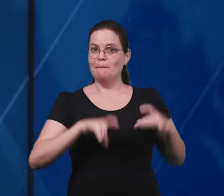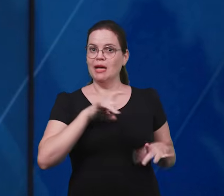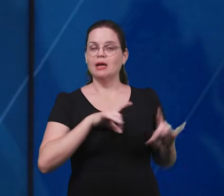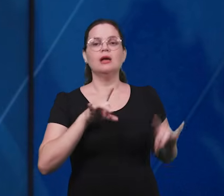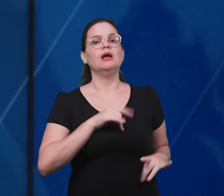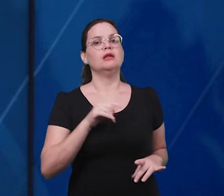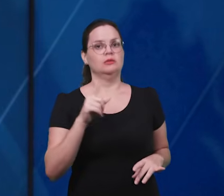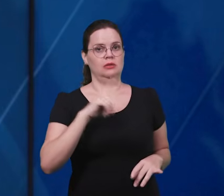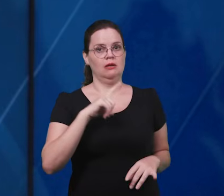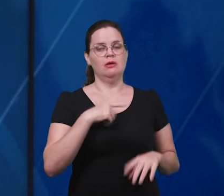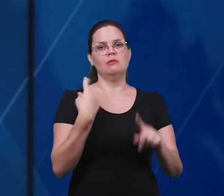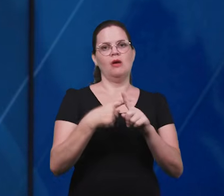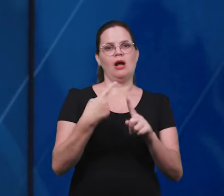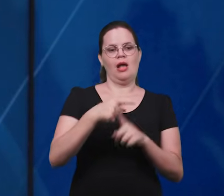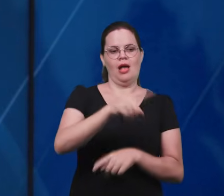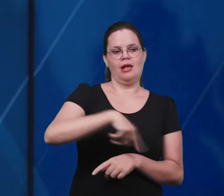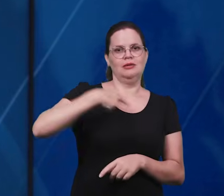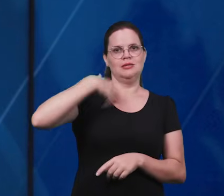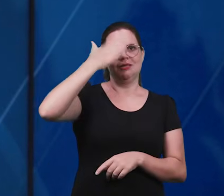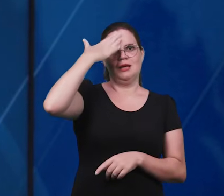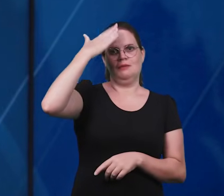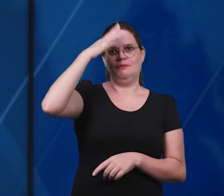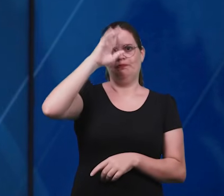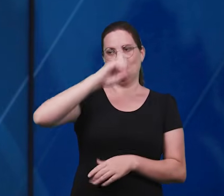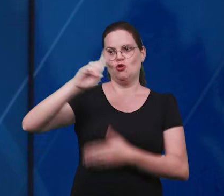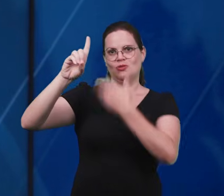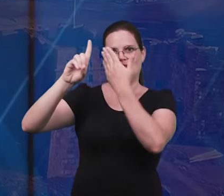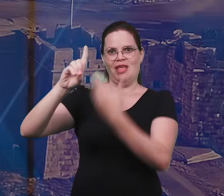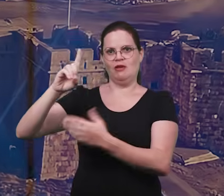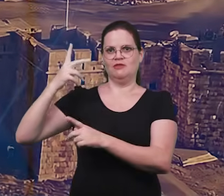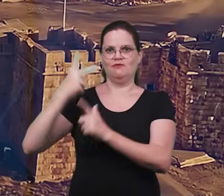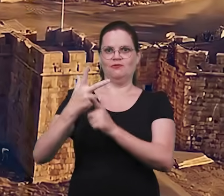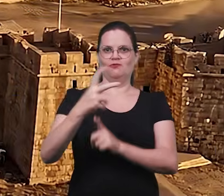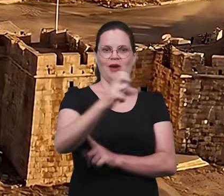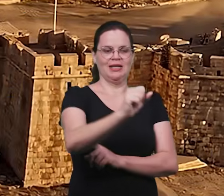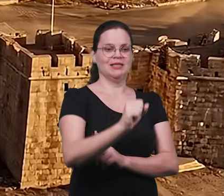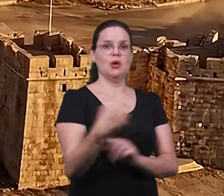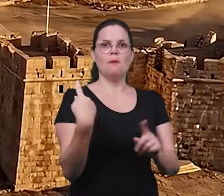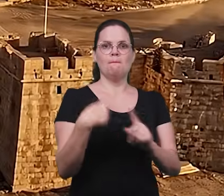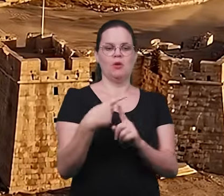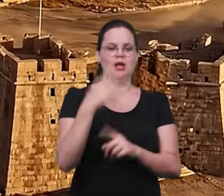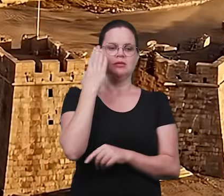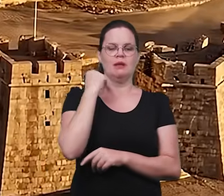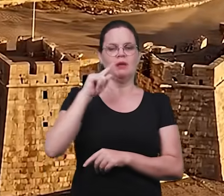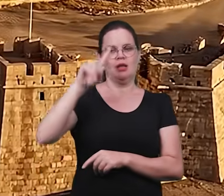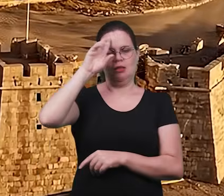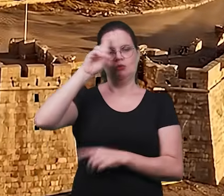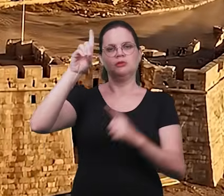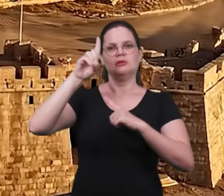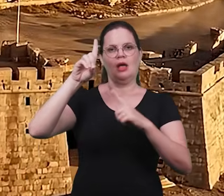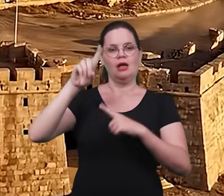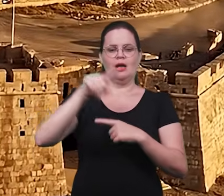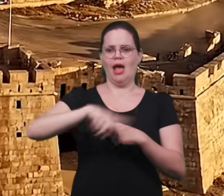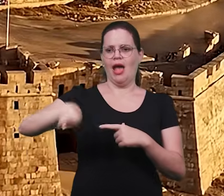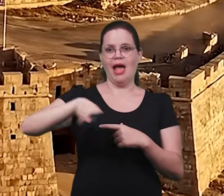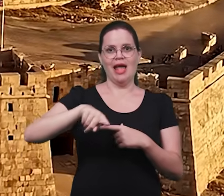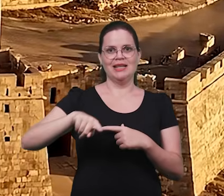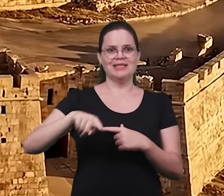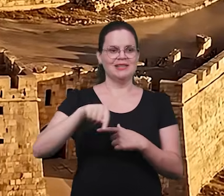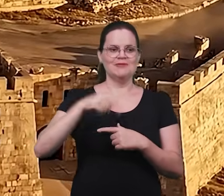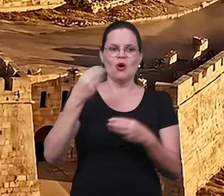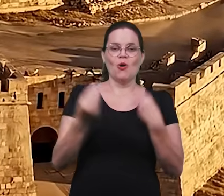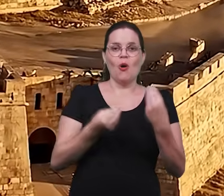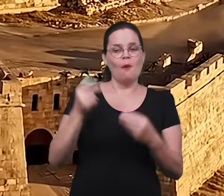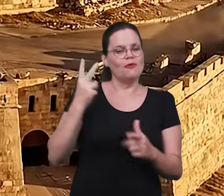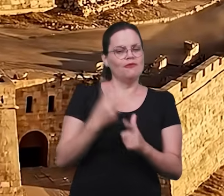sabiam que ninguém poderia vencê-los, uma vez que eles tinham um Deus que pelejava por eles. Da